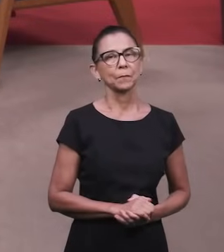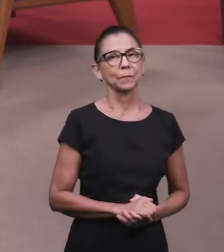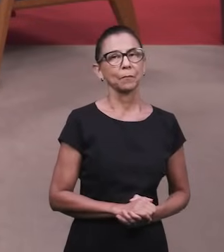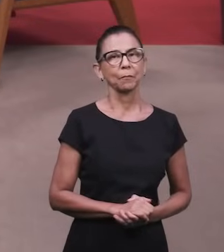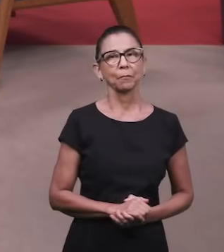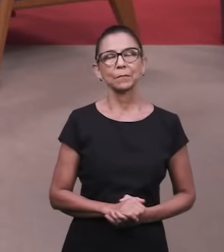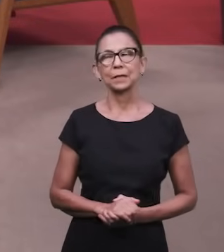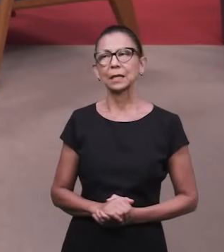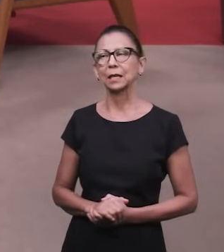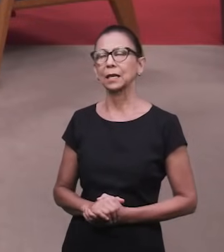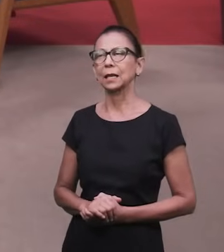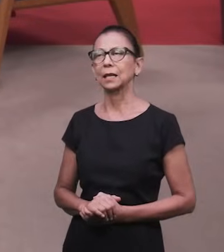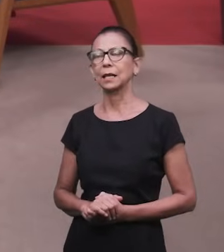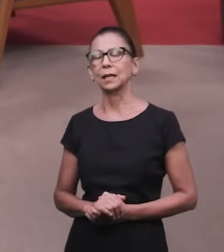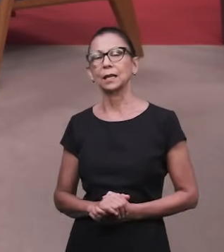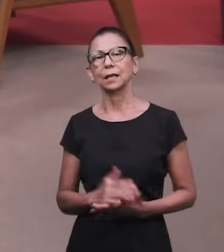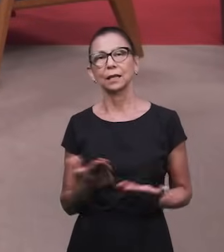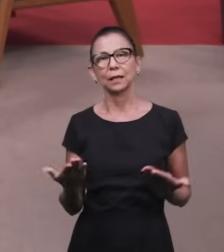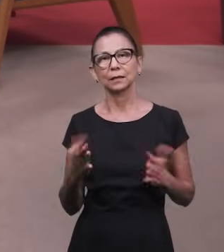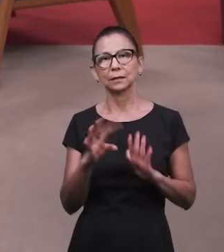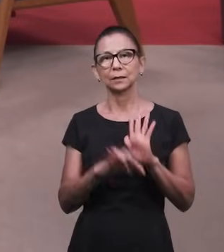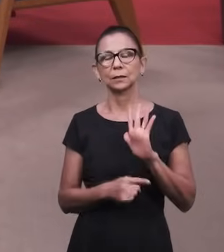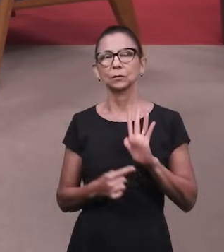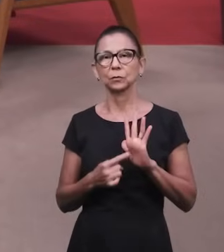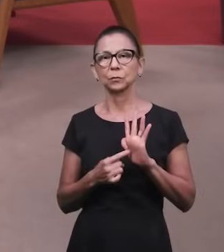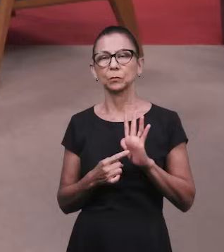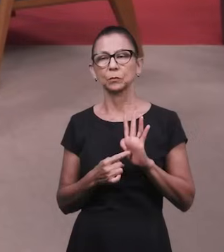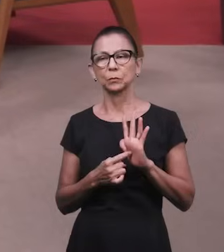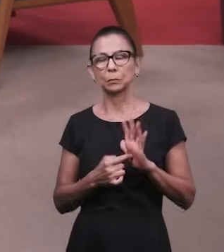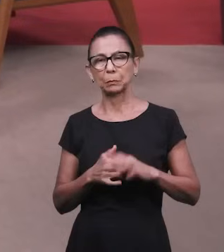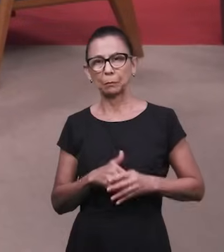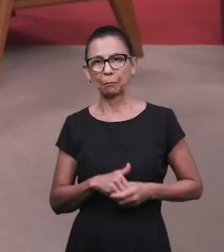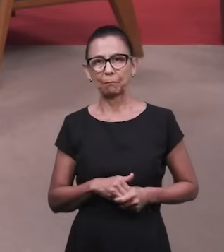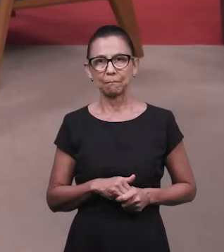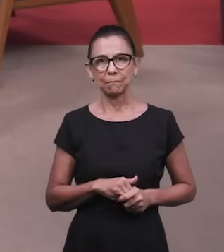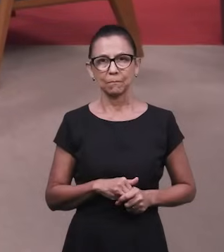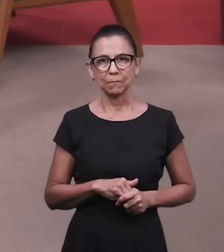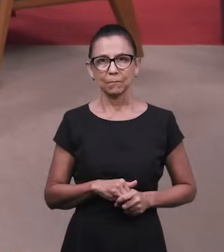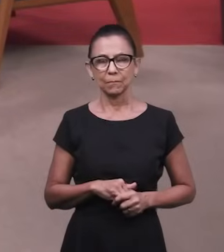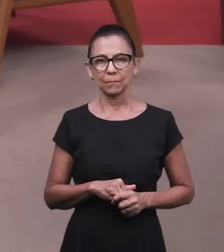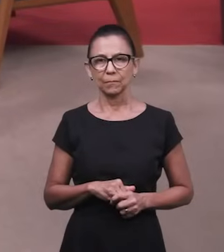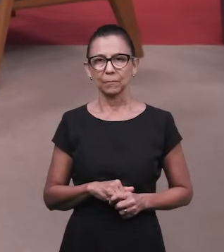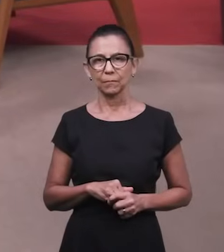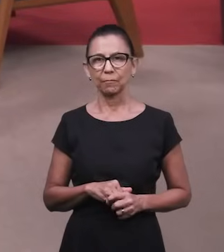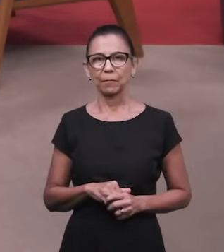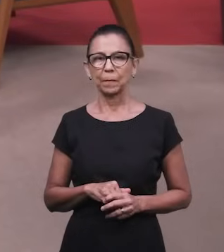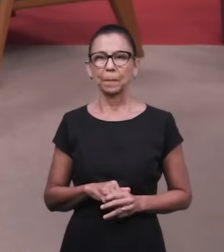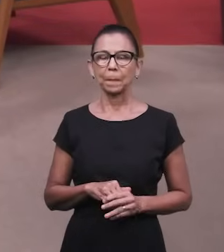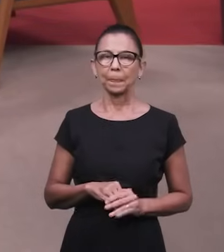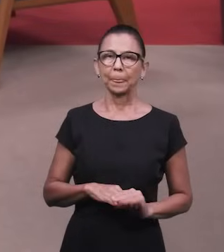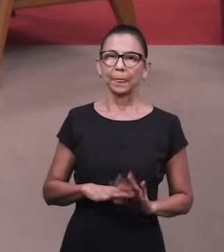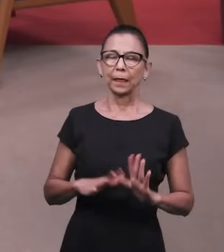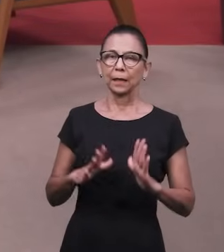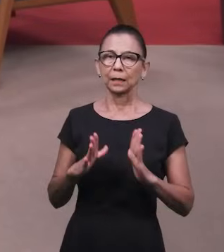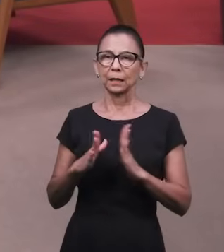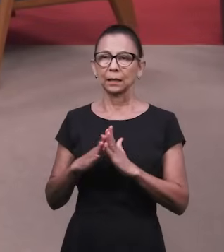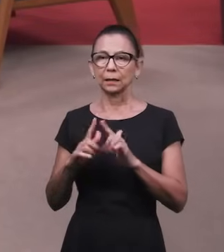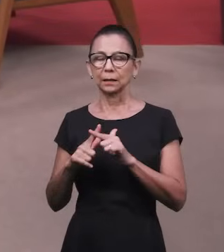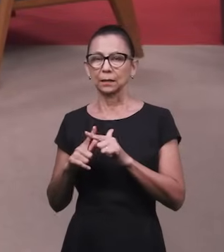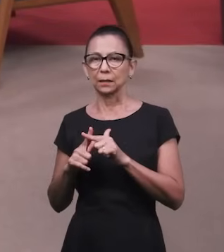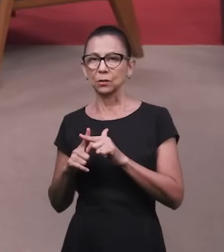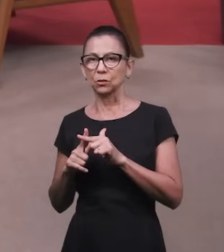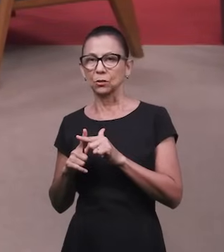há um alcance que a igreja tem e que muitos negligenciam, e que no Trombetas